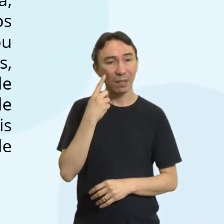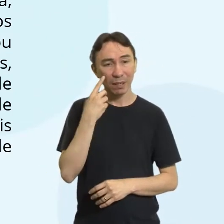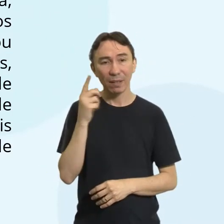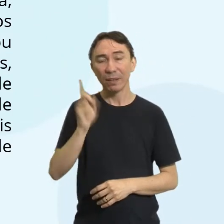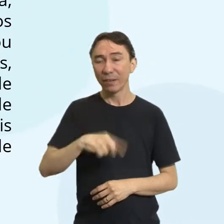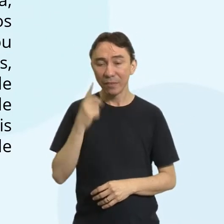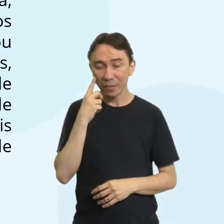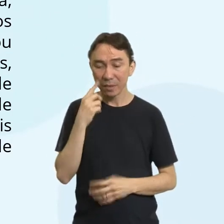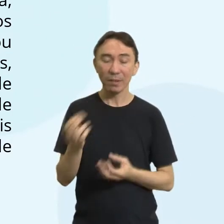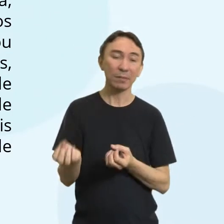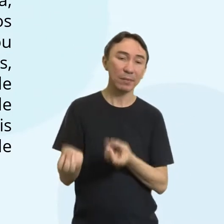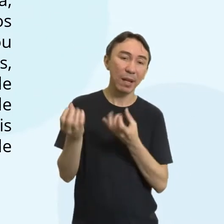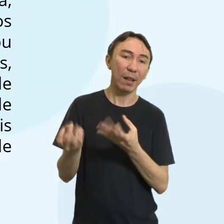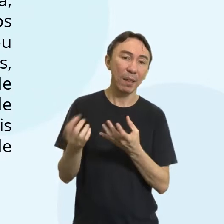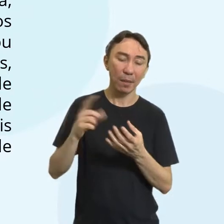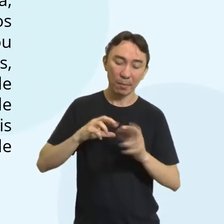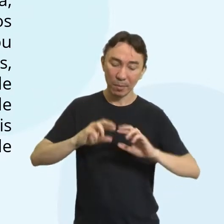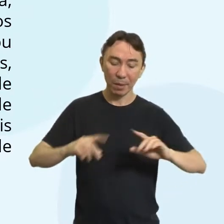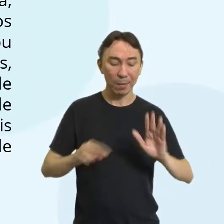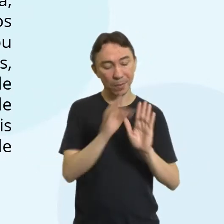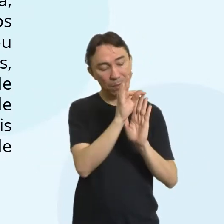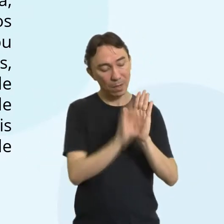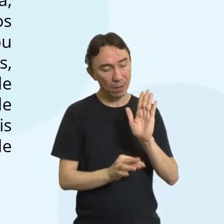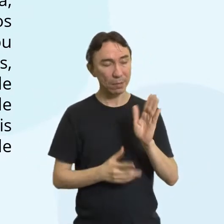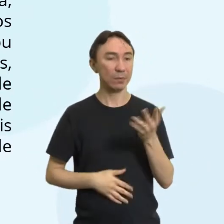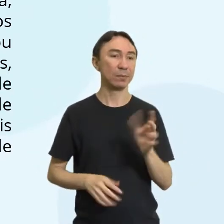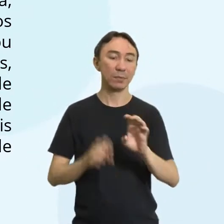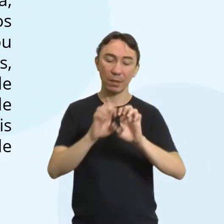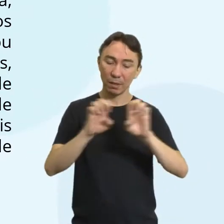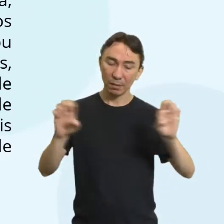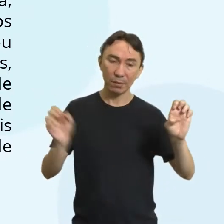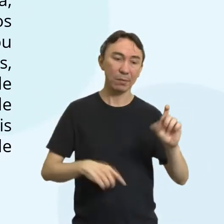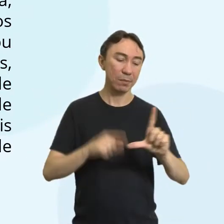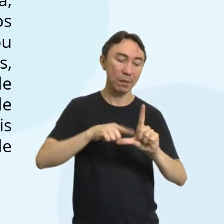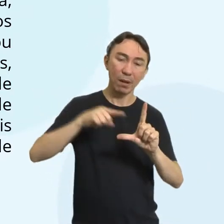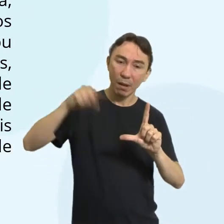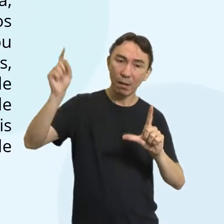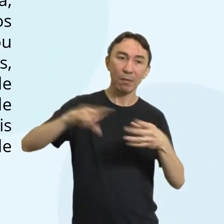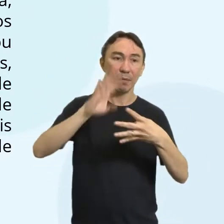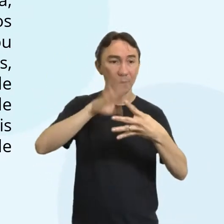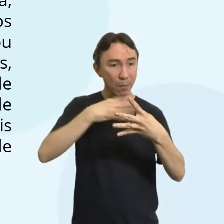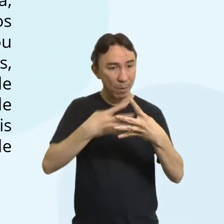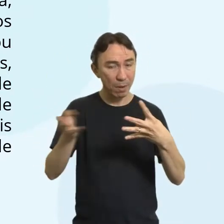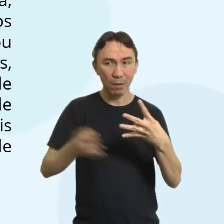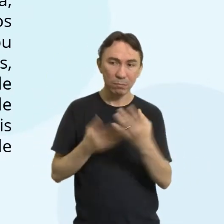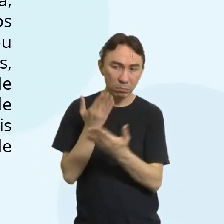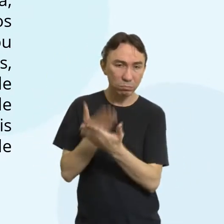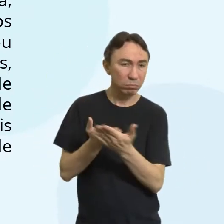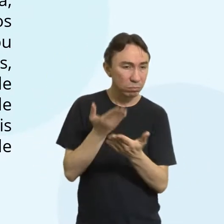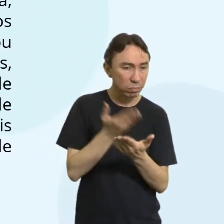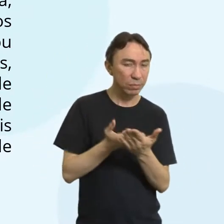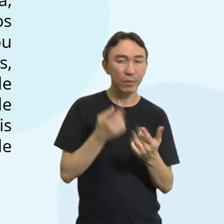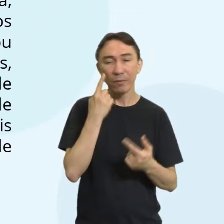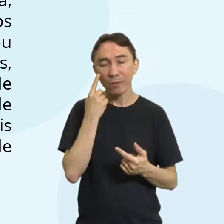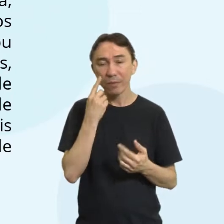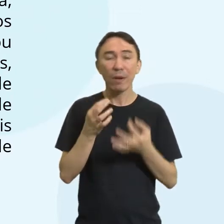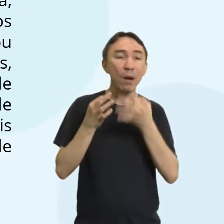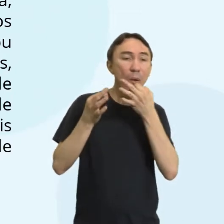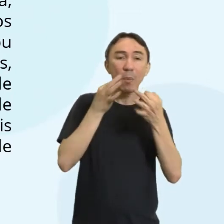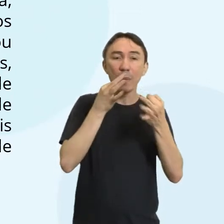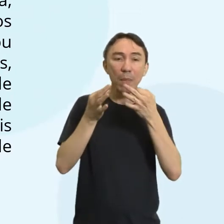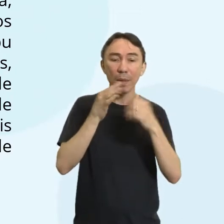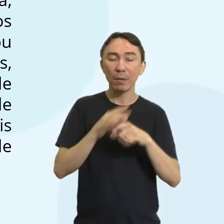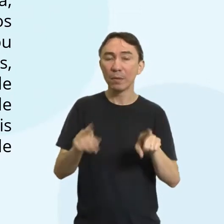dados, tanto na forma de textos como em equações, gráficos ou tabelas, a consciência dos argumentos e a coerência das